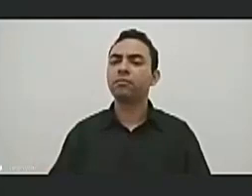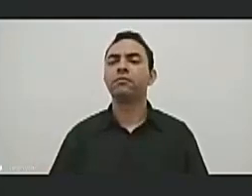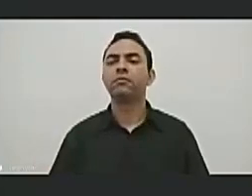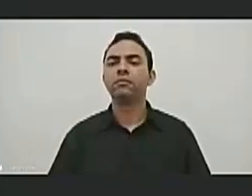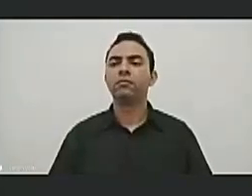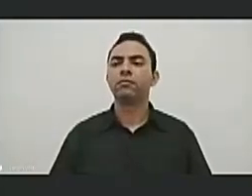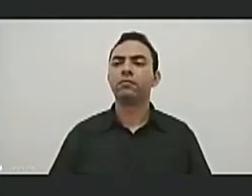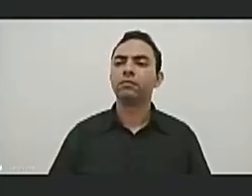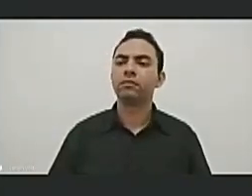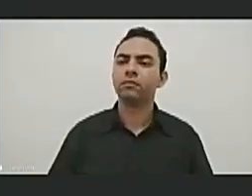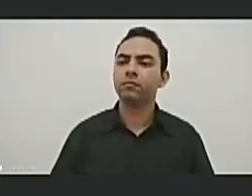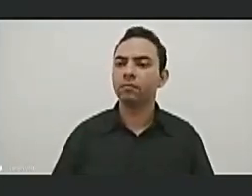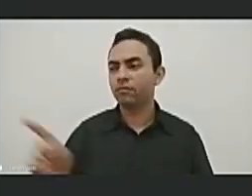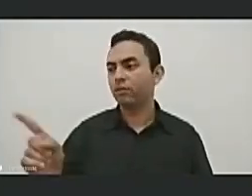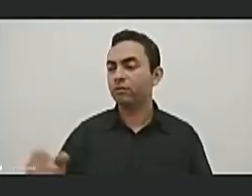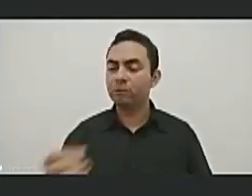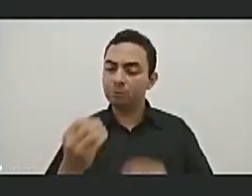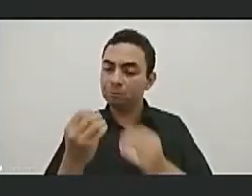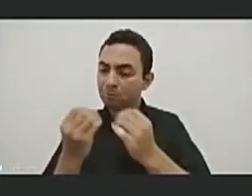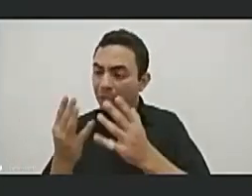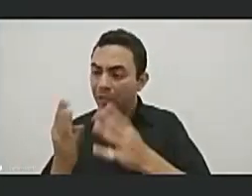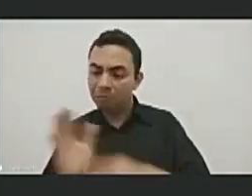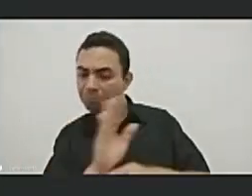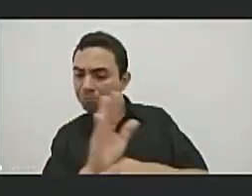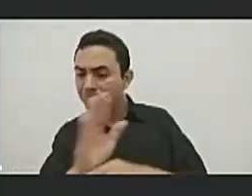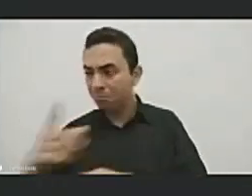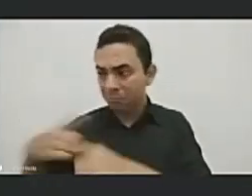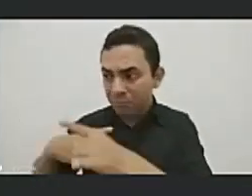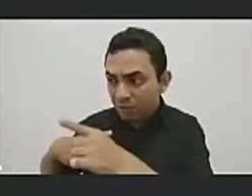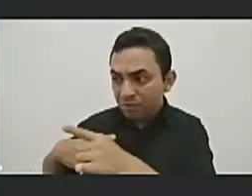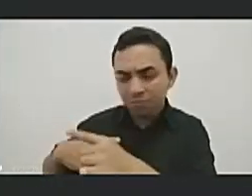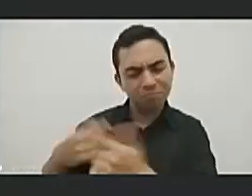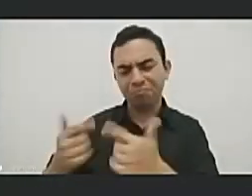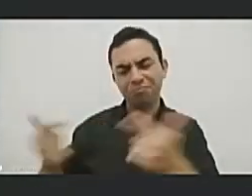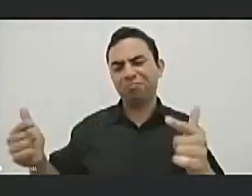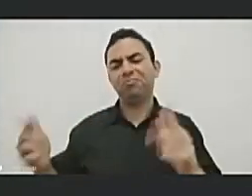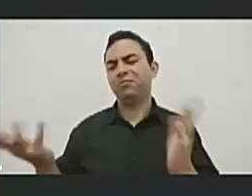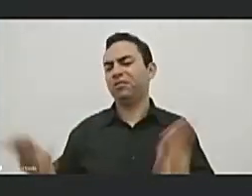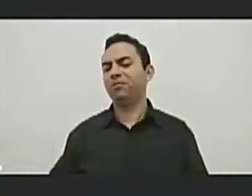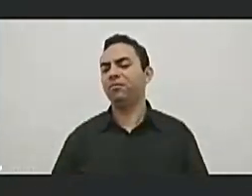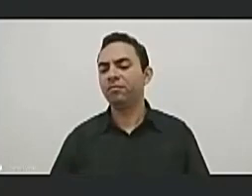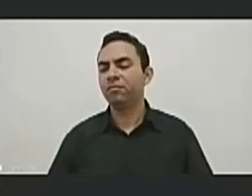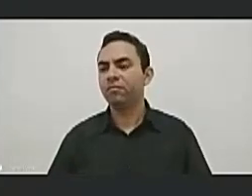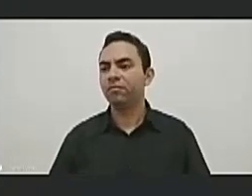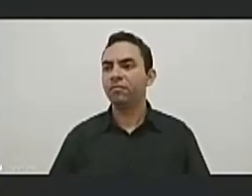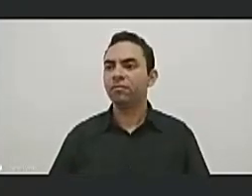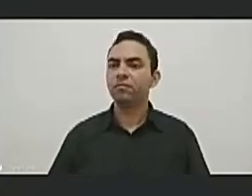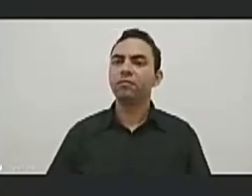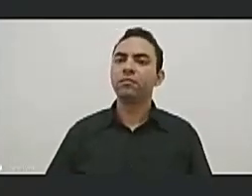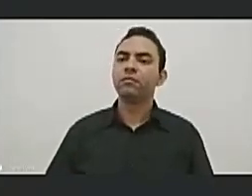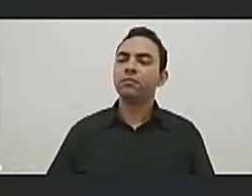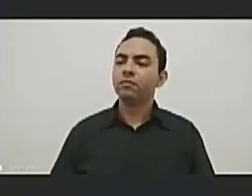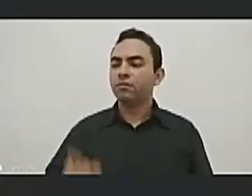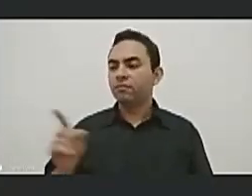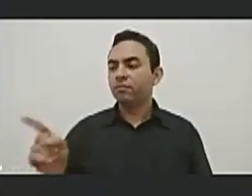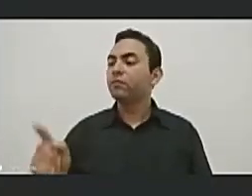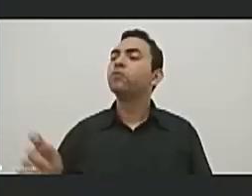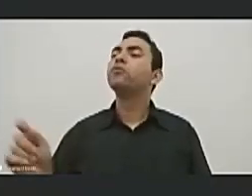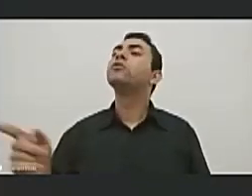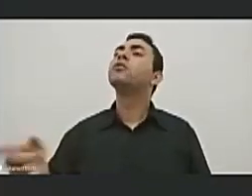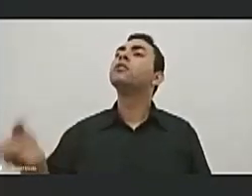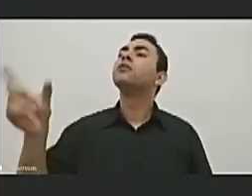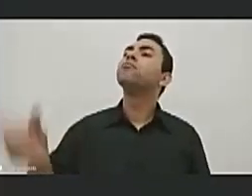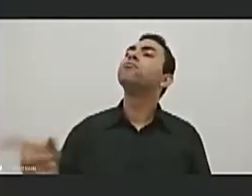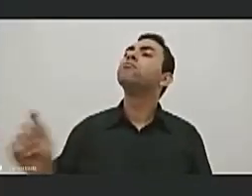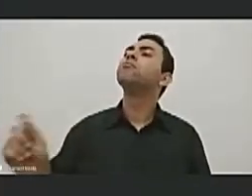o bem você não fez como você me respondeu algumas vezes que você tá agindo em prol do povo quem é você na ordem do